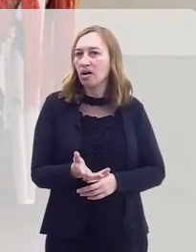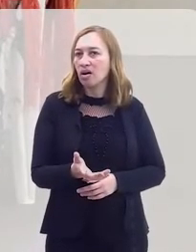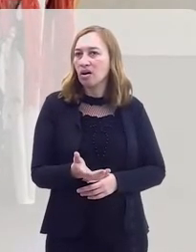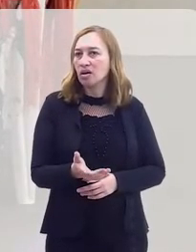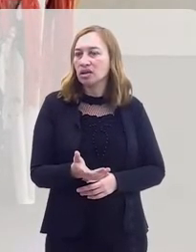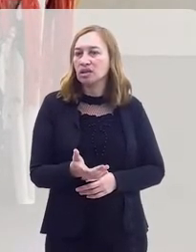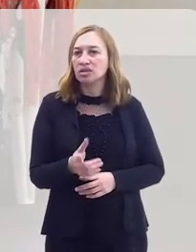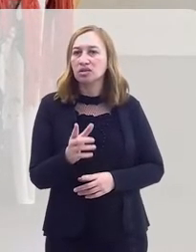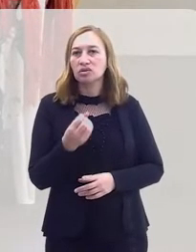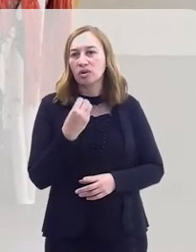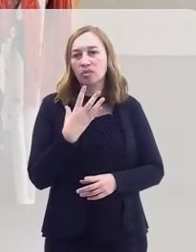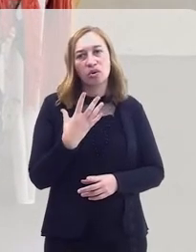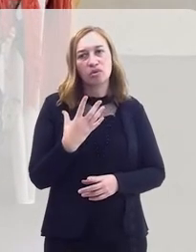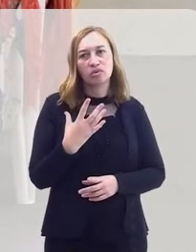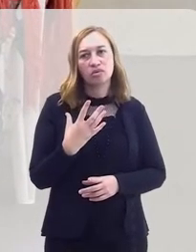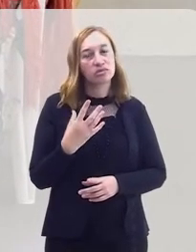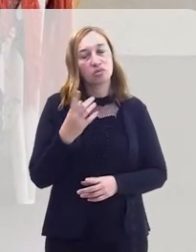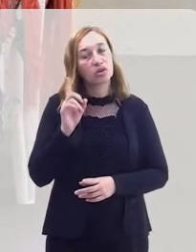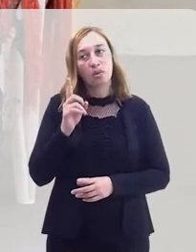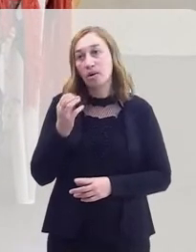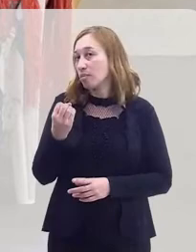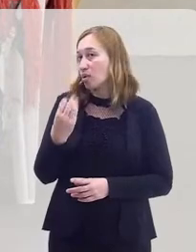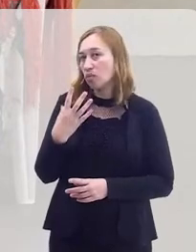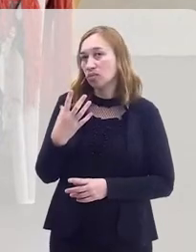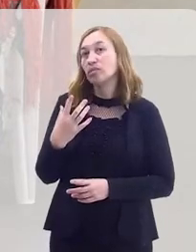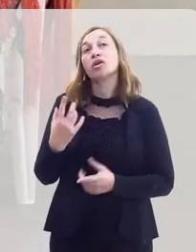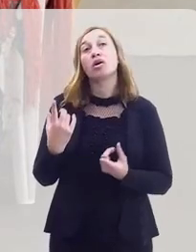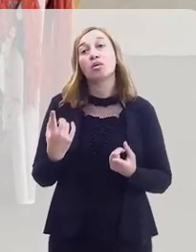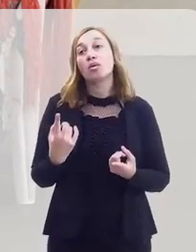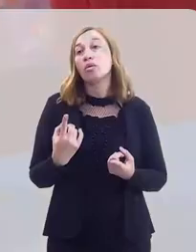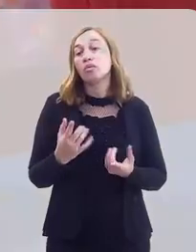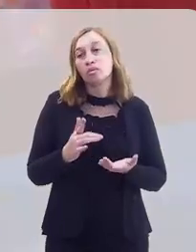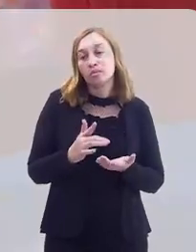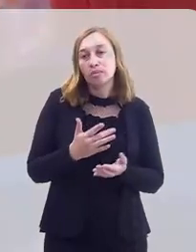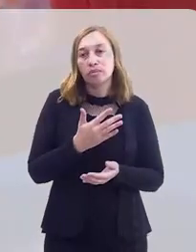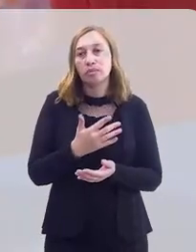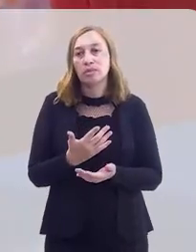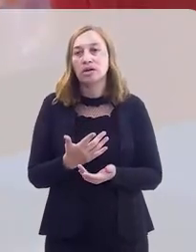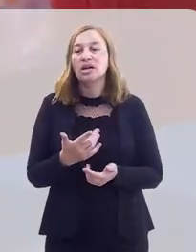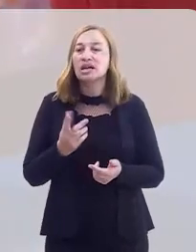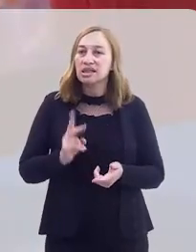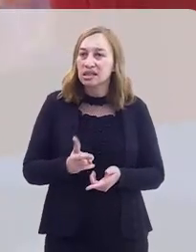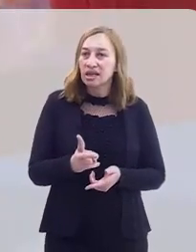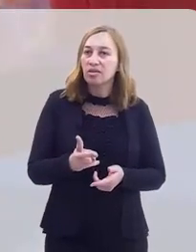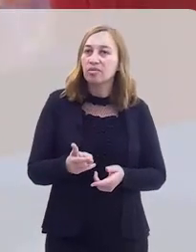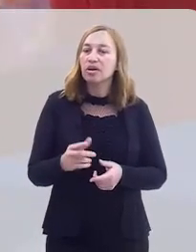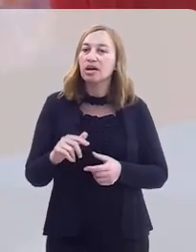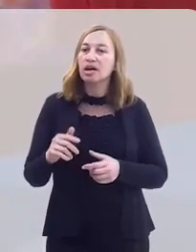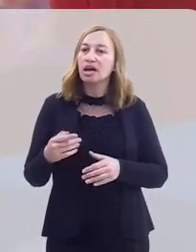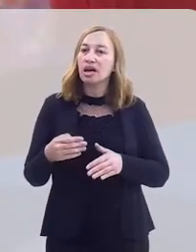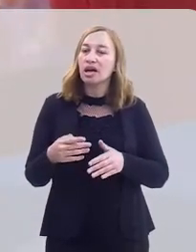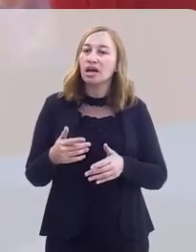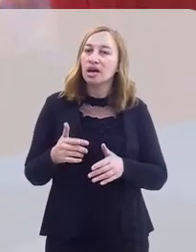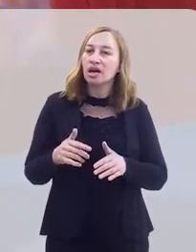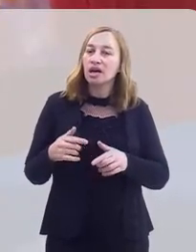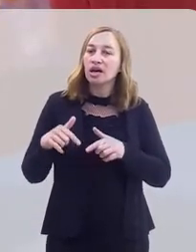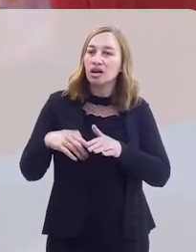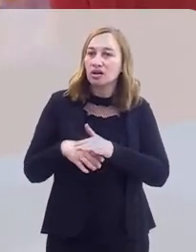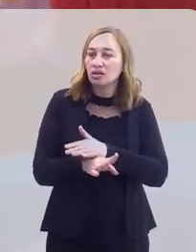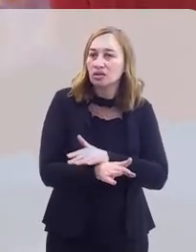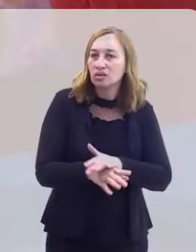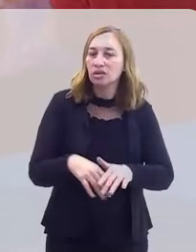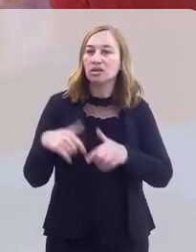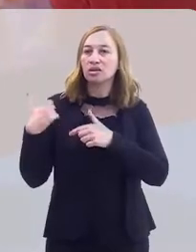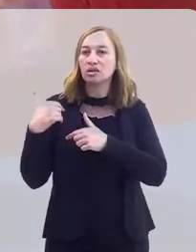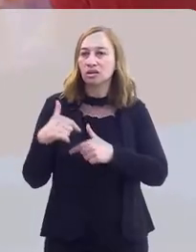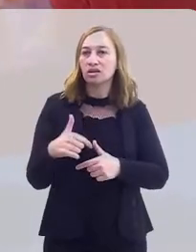muito... Não é muito aceito, não é visto com bons olhos, claro, porque nós, a tendência é sempre preservar, né,